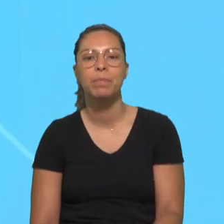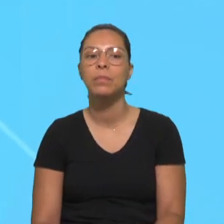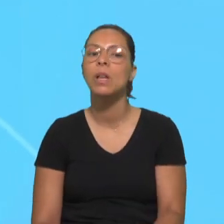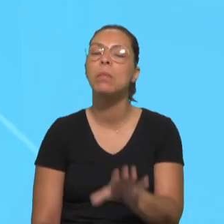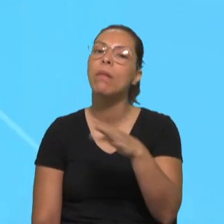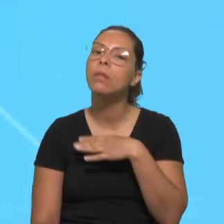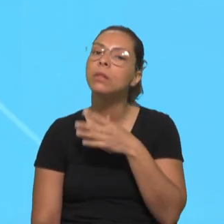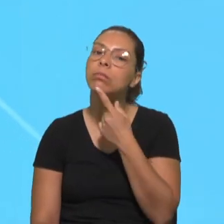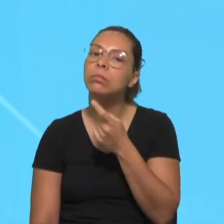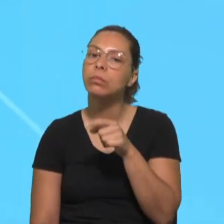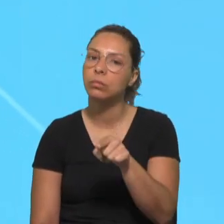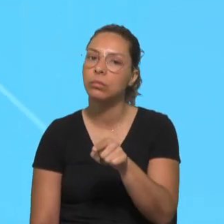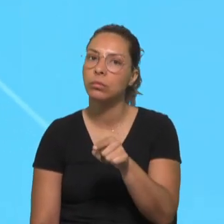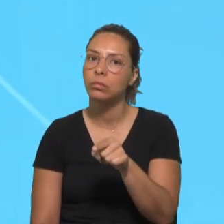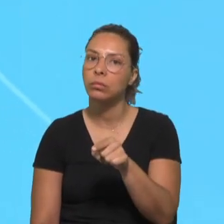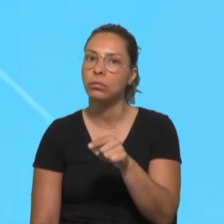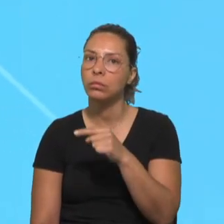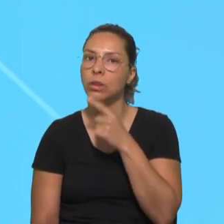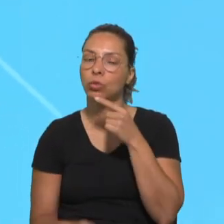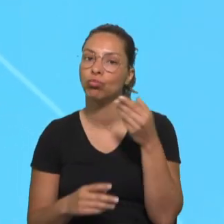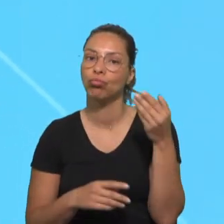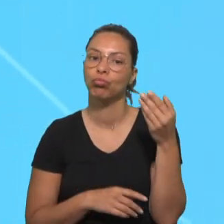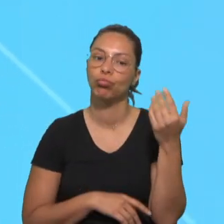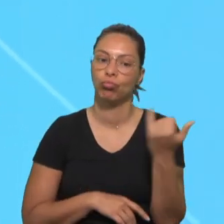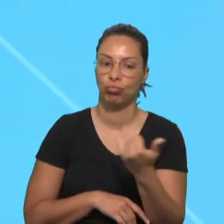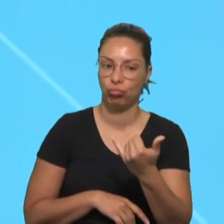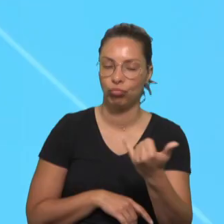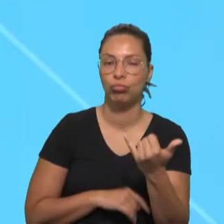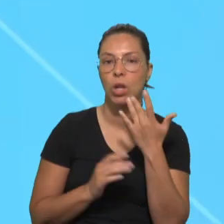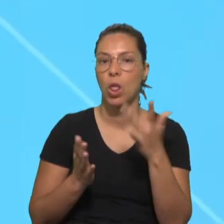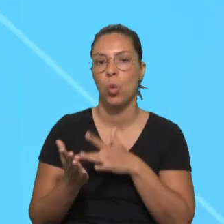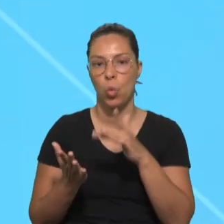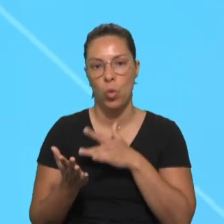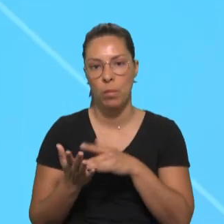também ter presente aqui a segunda leitura do livro do Apocalipse,